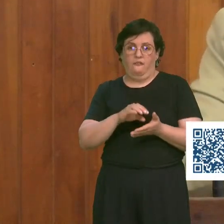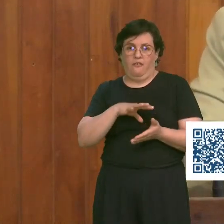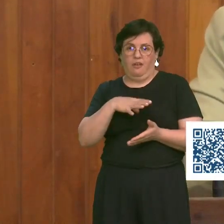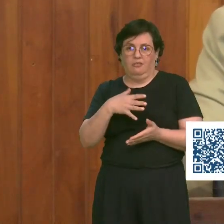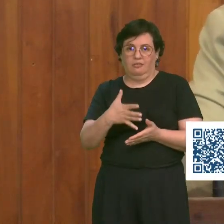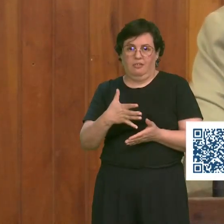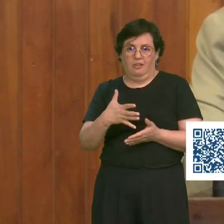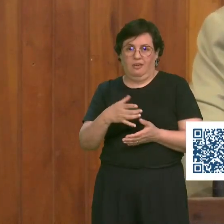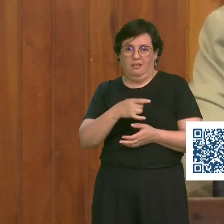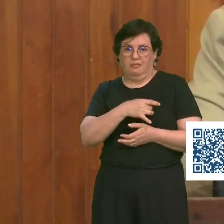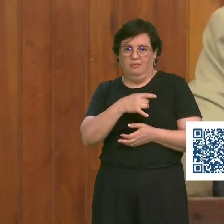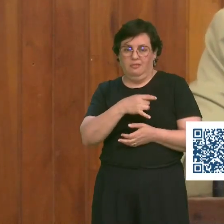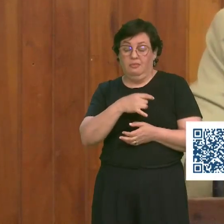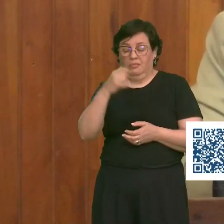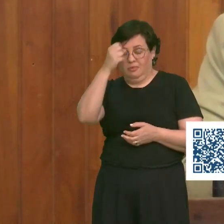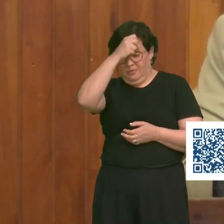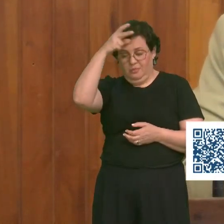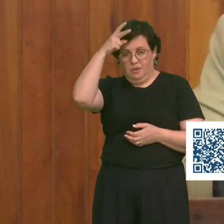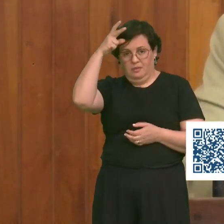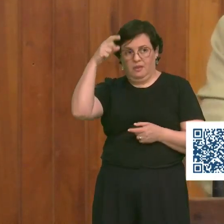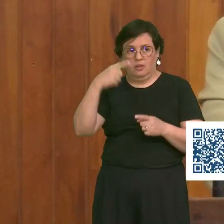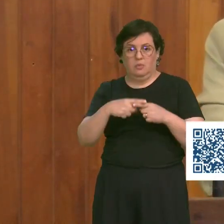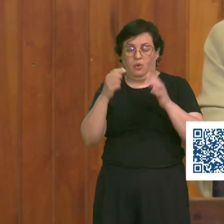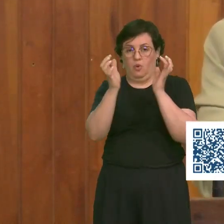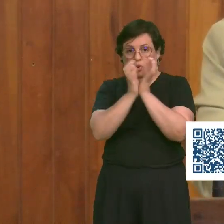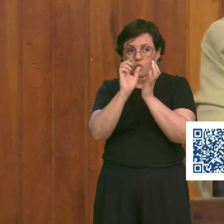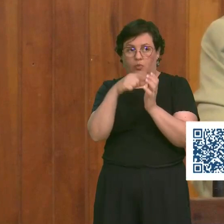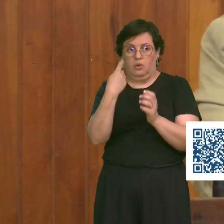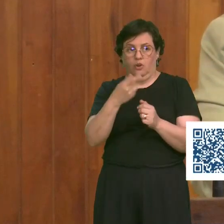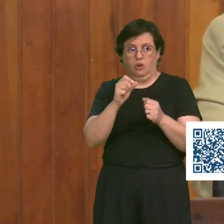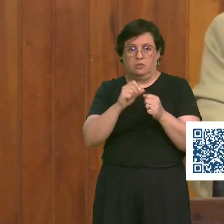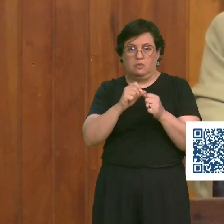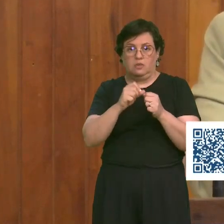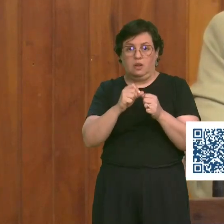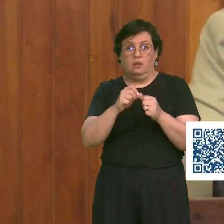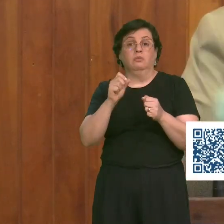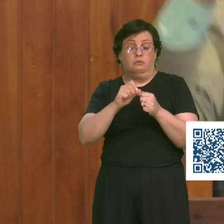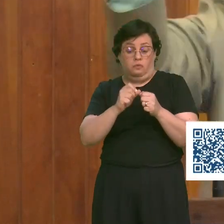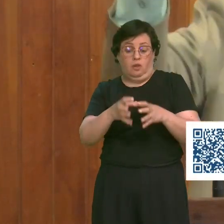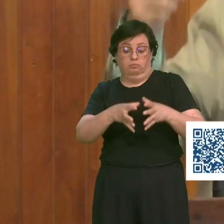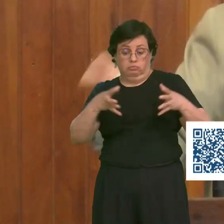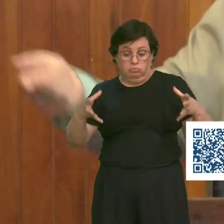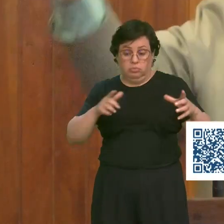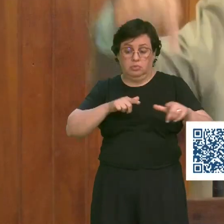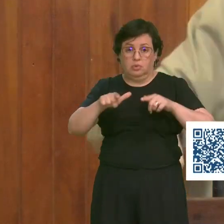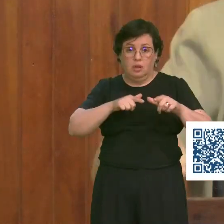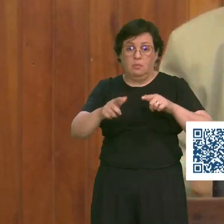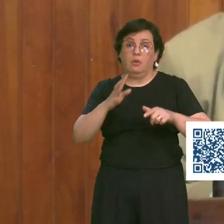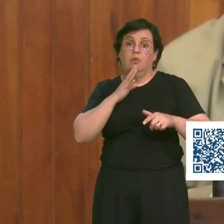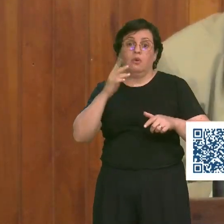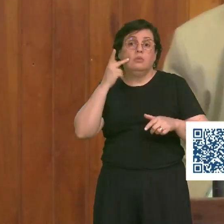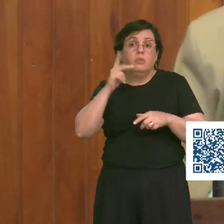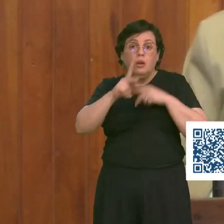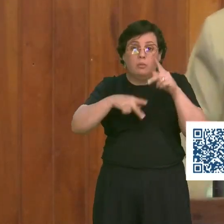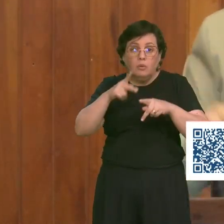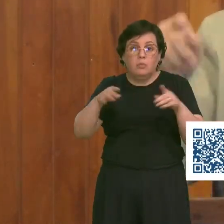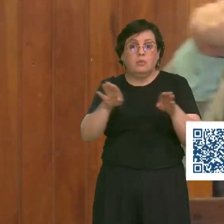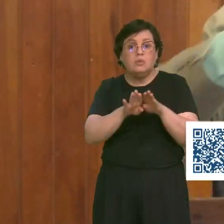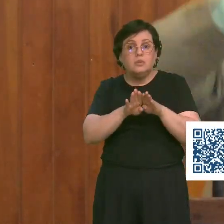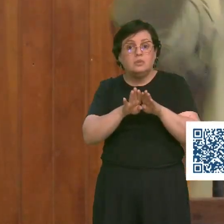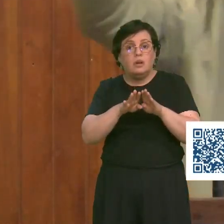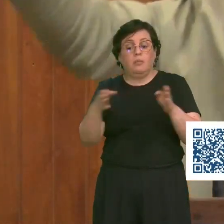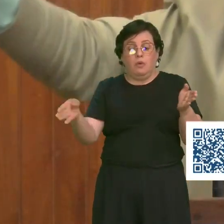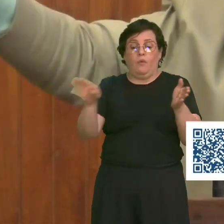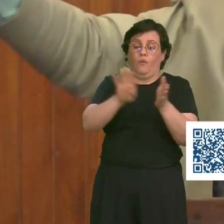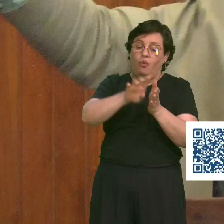prefeito até porque aqueles pessoa aquela equipe nós Montamos que resultou num grande trabalho reconhecido por todos reconhecido pela população que me colocou aqui